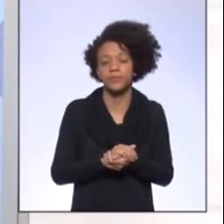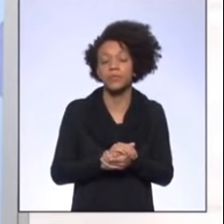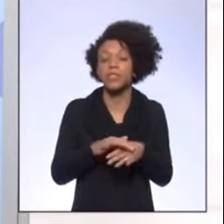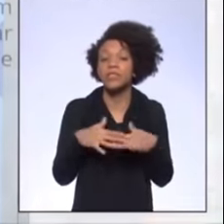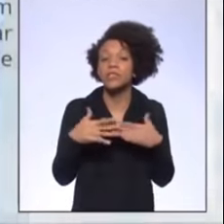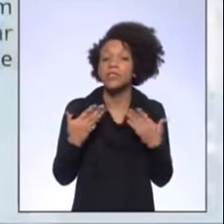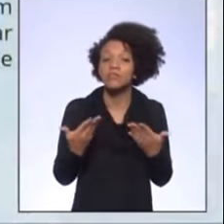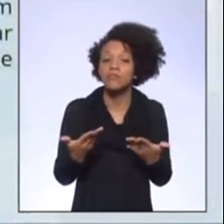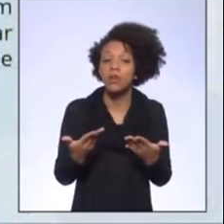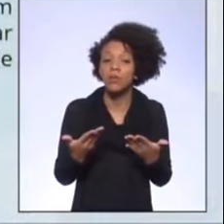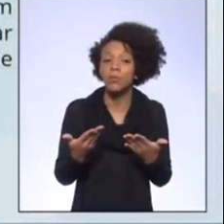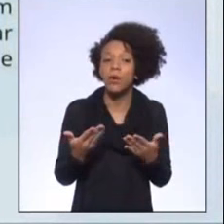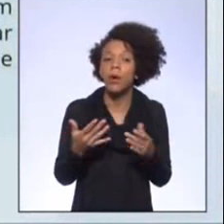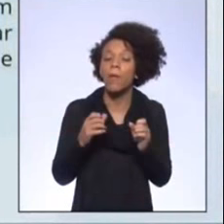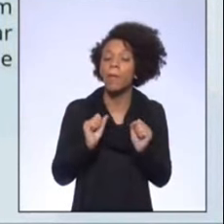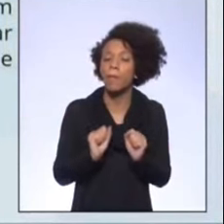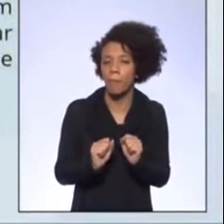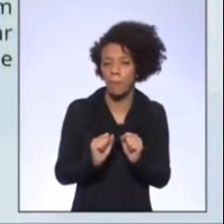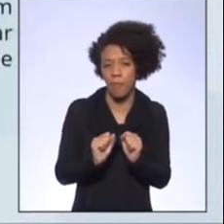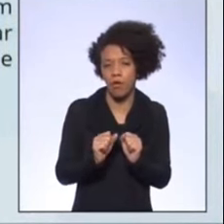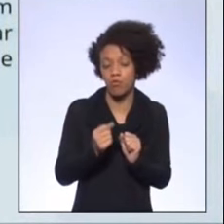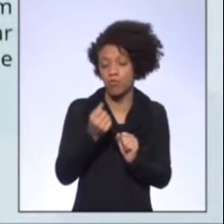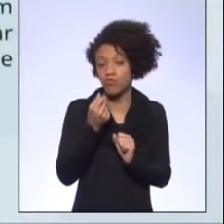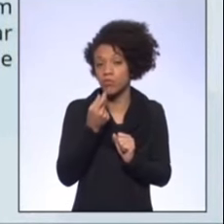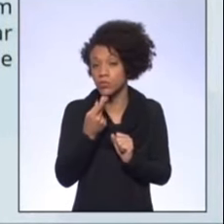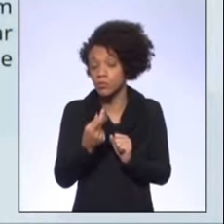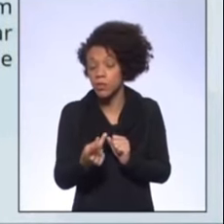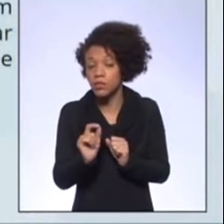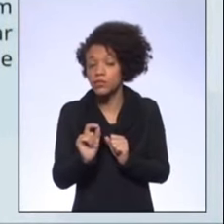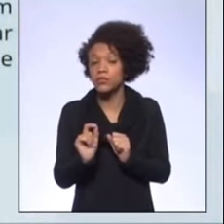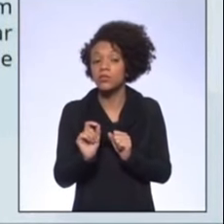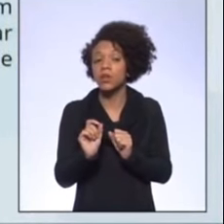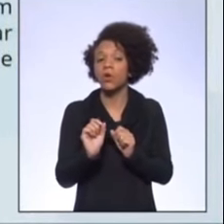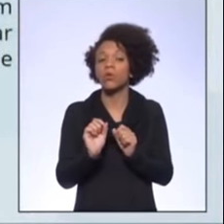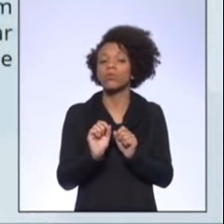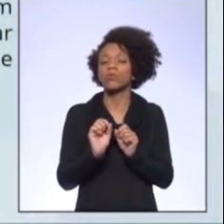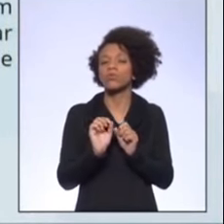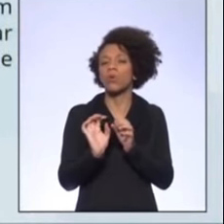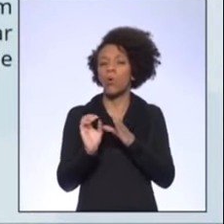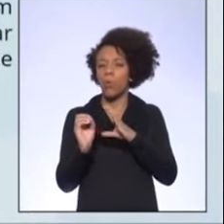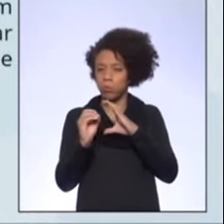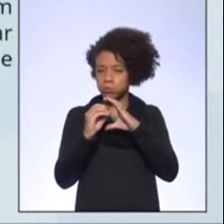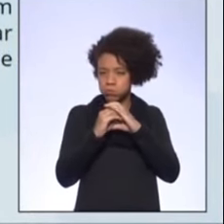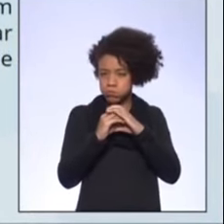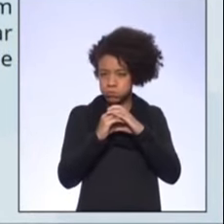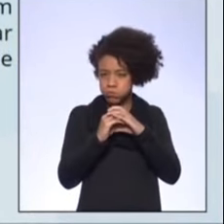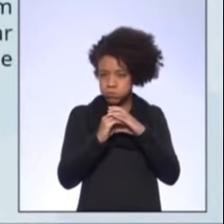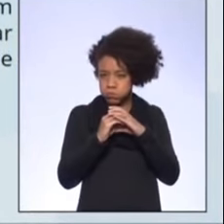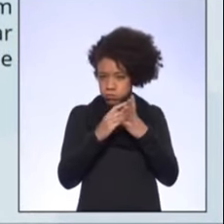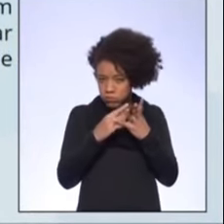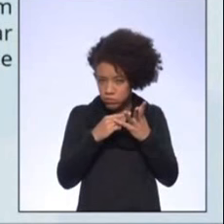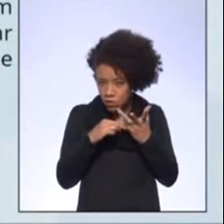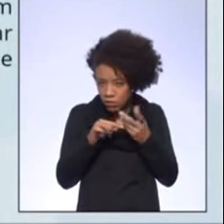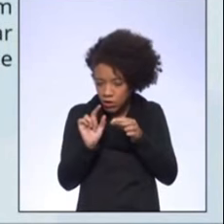Então, ó, a gente pode definir que os seres unicelulares, como eu mostrei lá na figurinha,